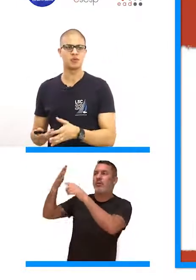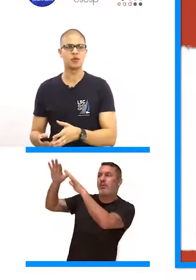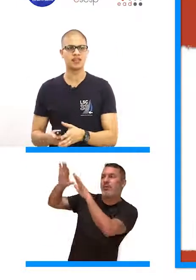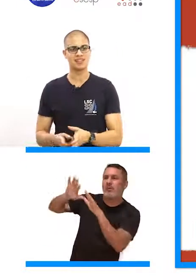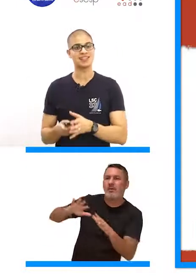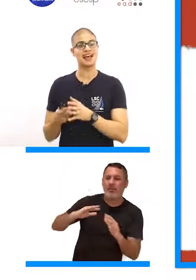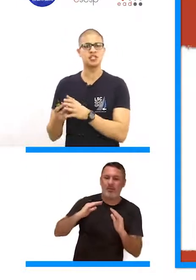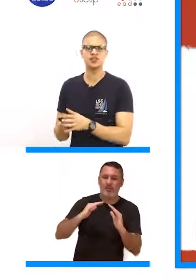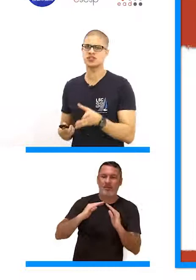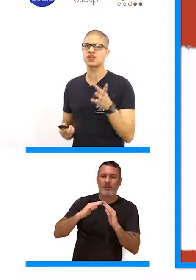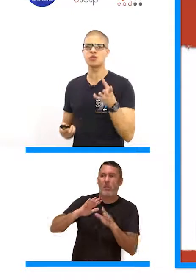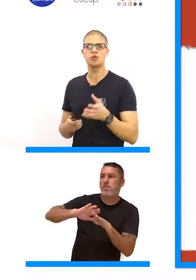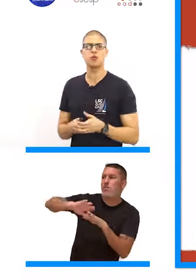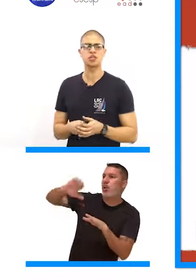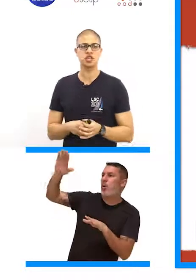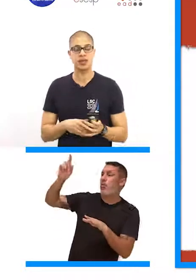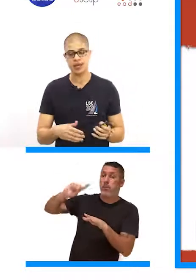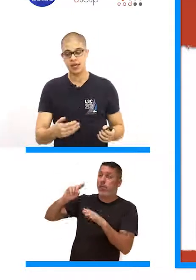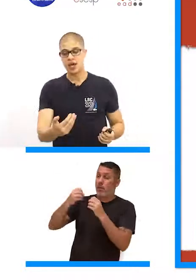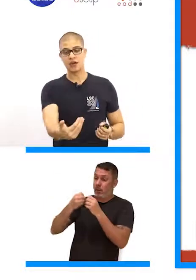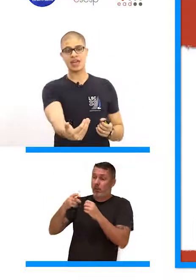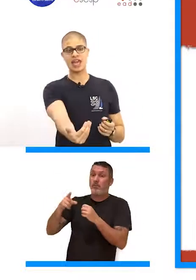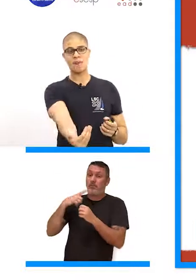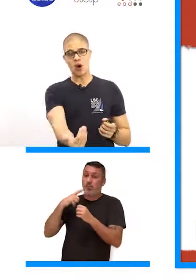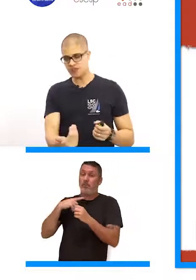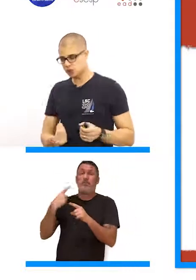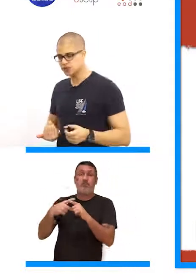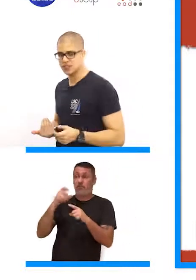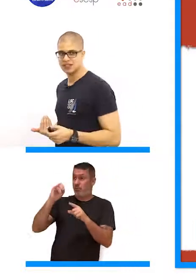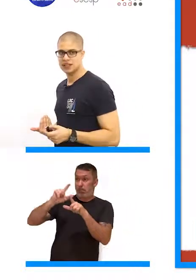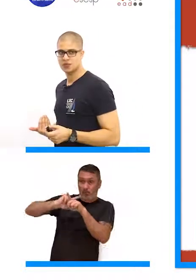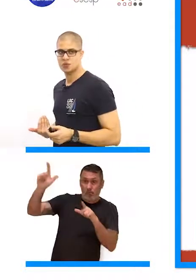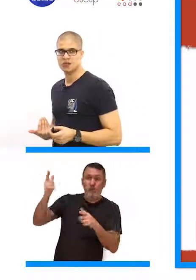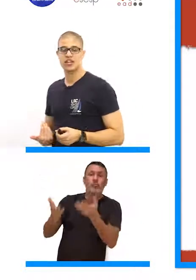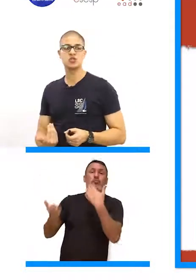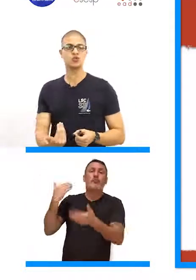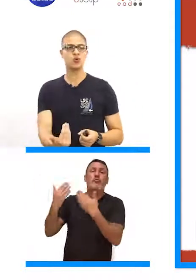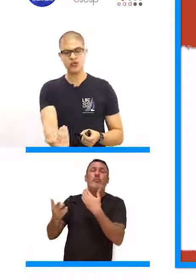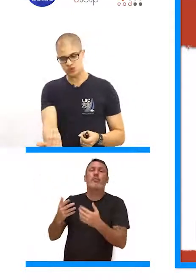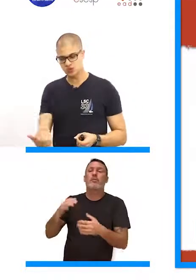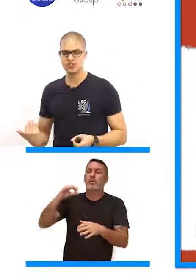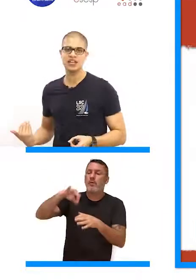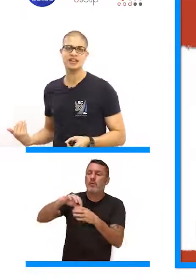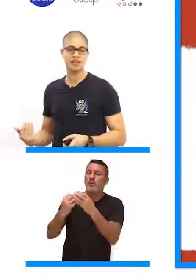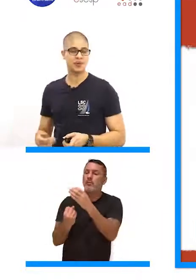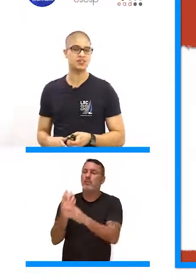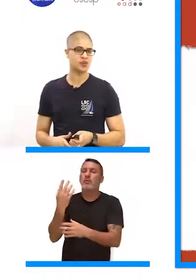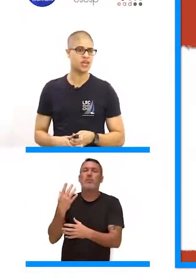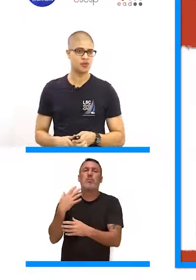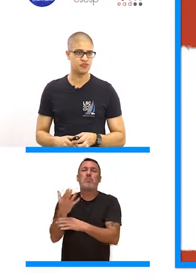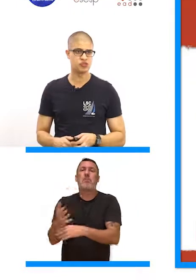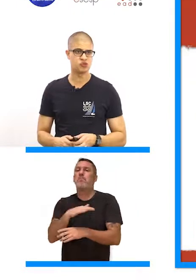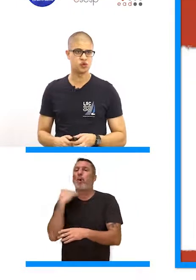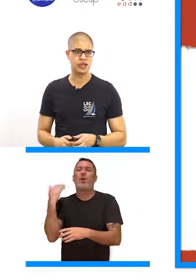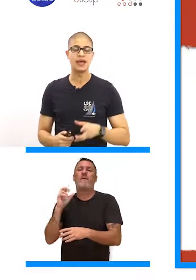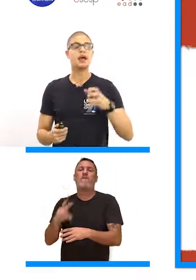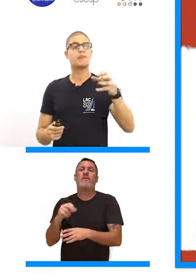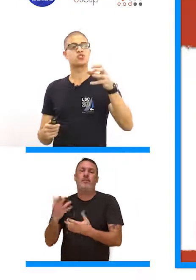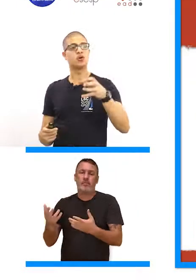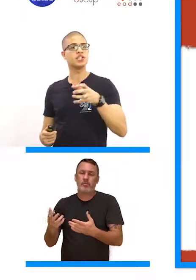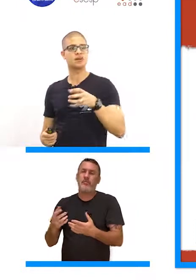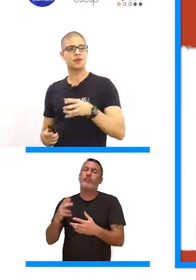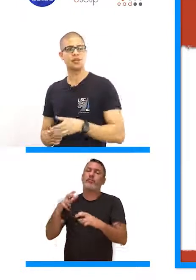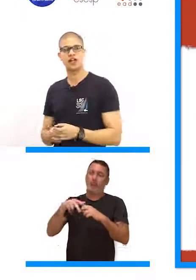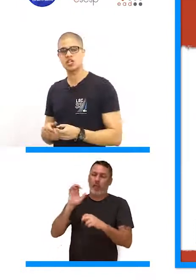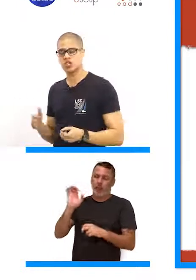costas, mas também em outras. A lixiviação é muito preocupante também, porque ela remove todo esse material sedimentar e junto com isso os nutrientes também são removidos, tudo bem?